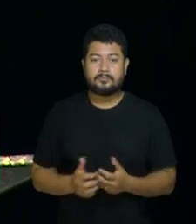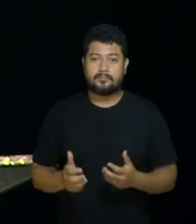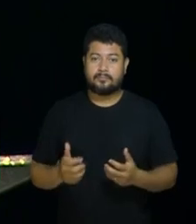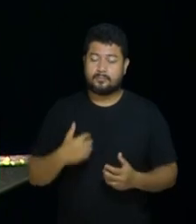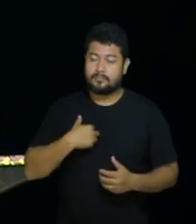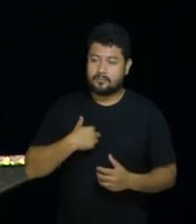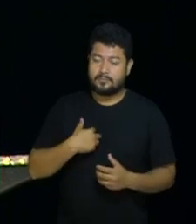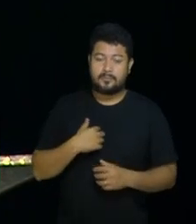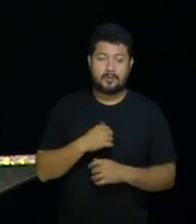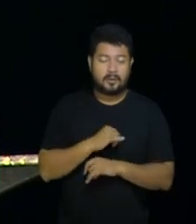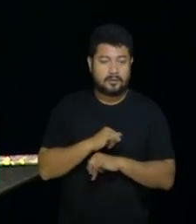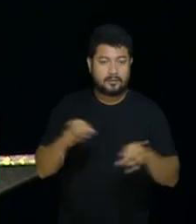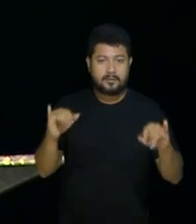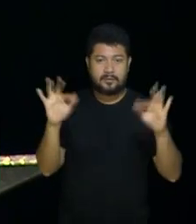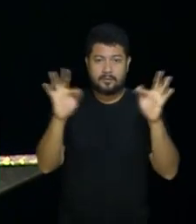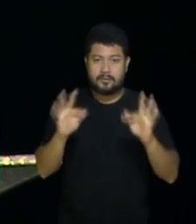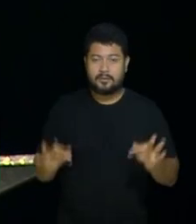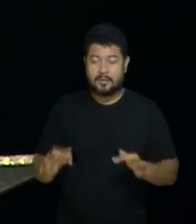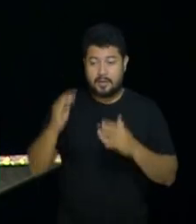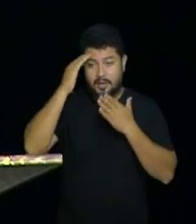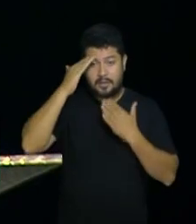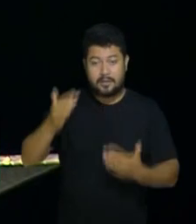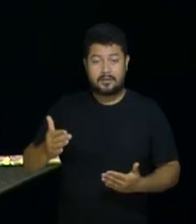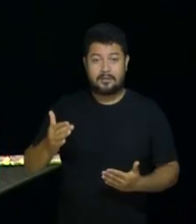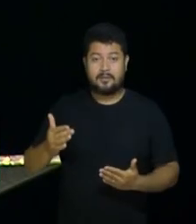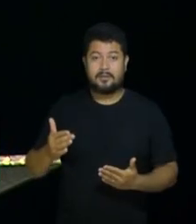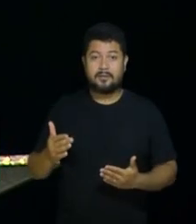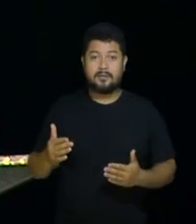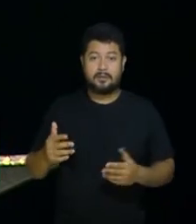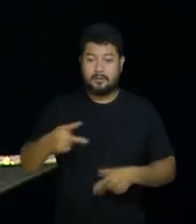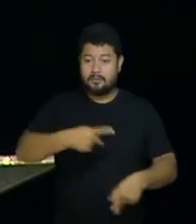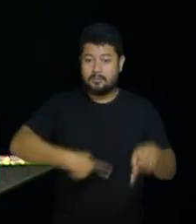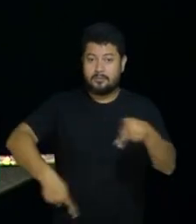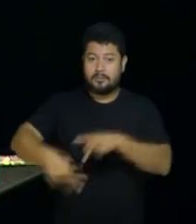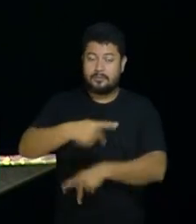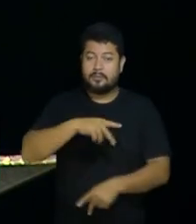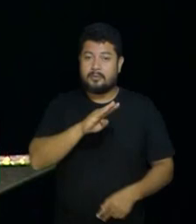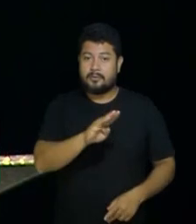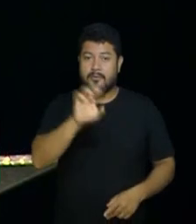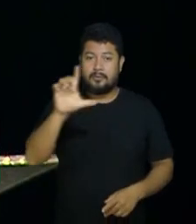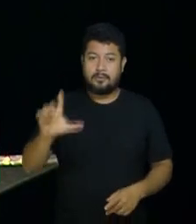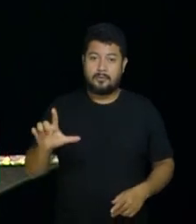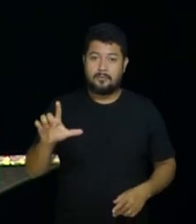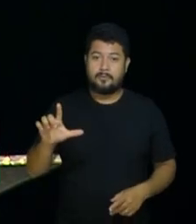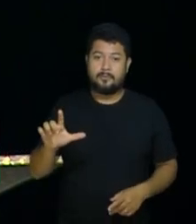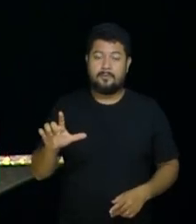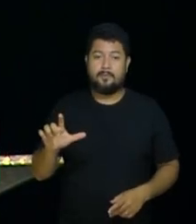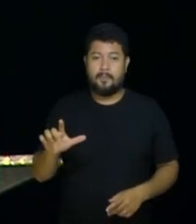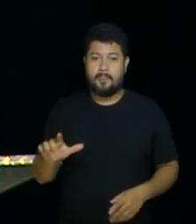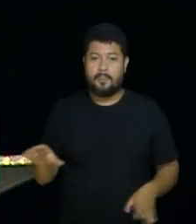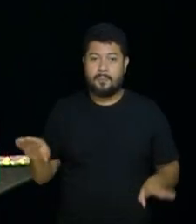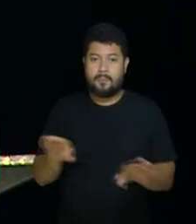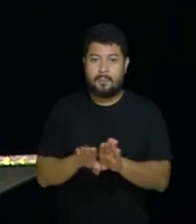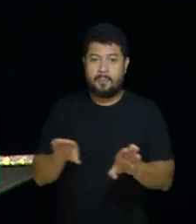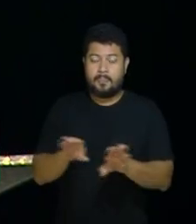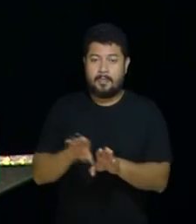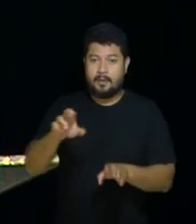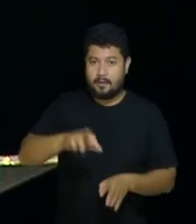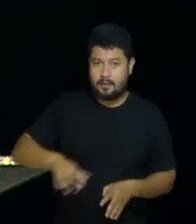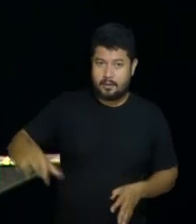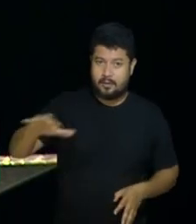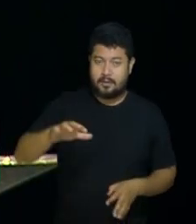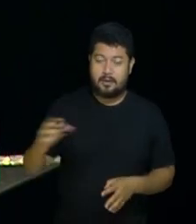feliz. Eu quero deixar um agradecimento aqui também a toda a população de Blumenau, de toda a população de toda a região que veio